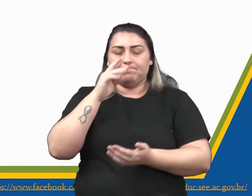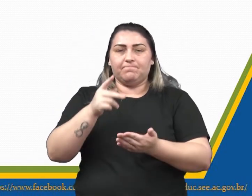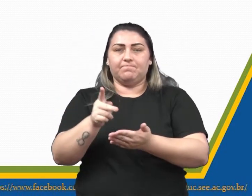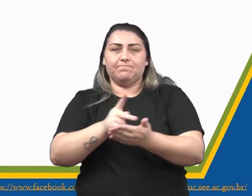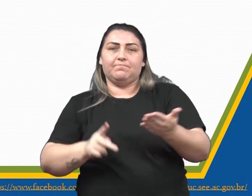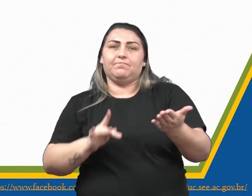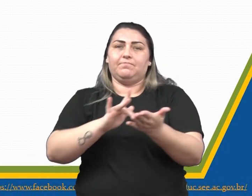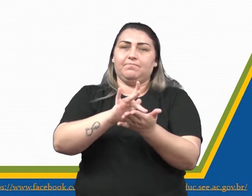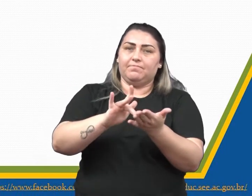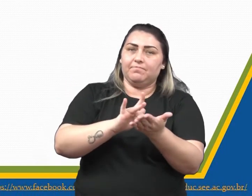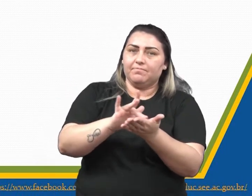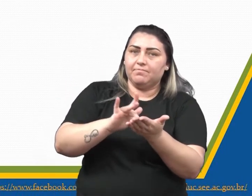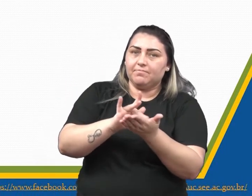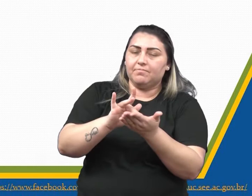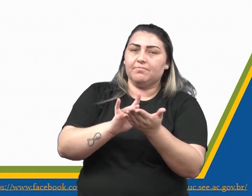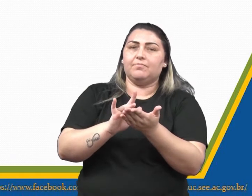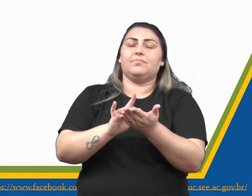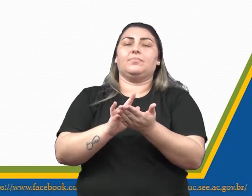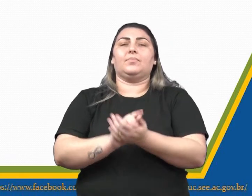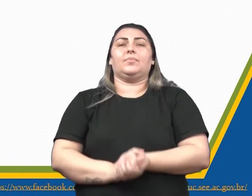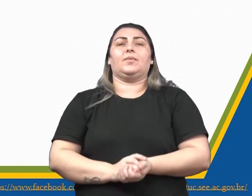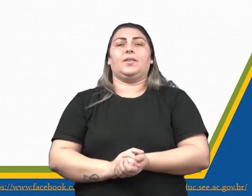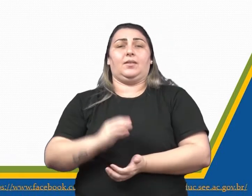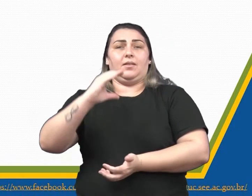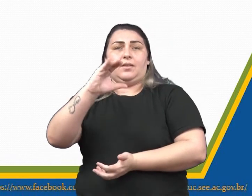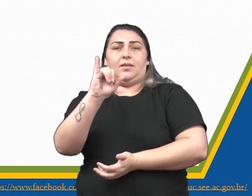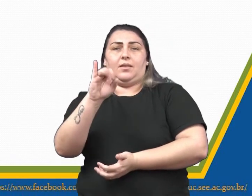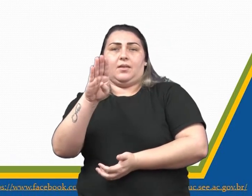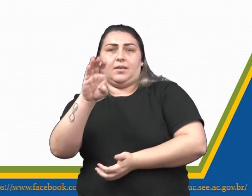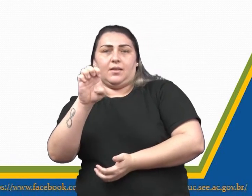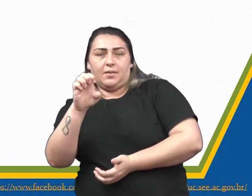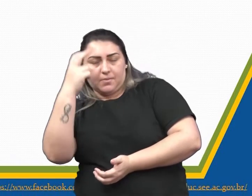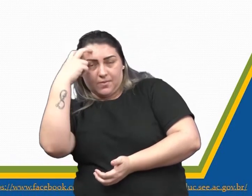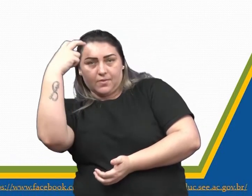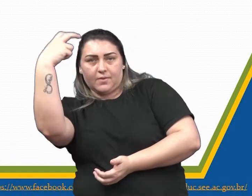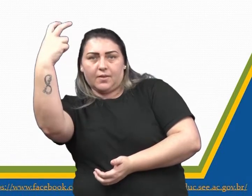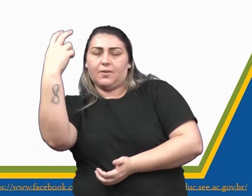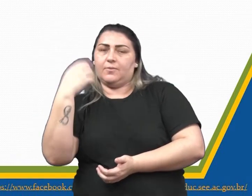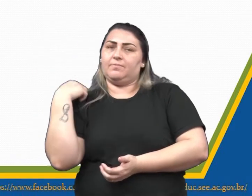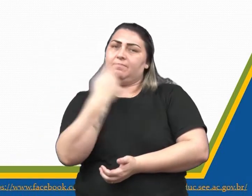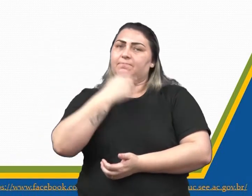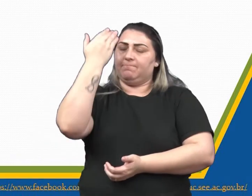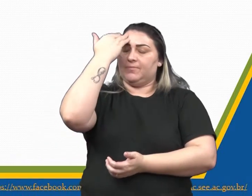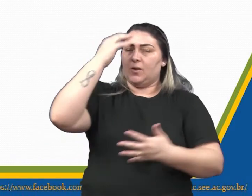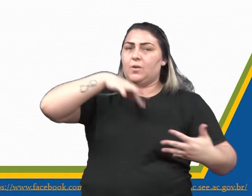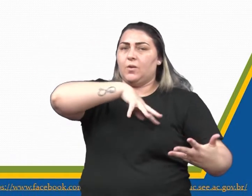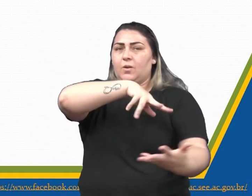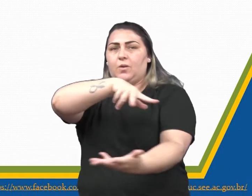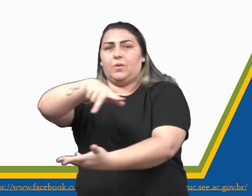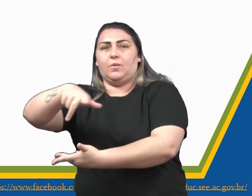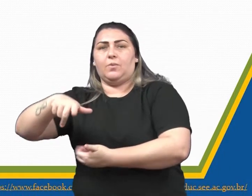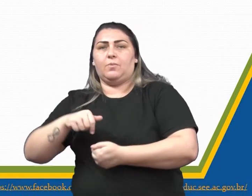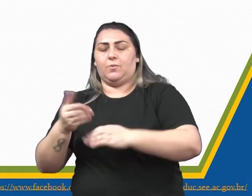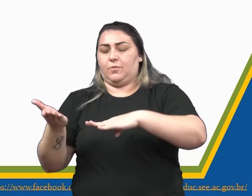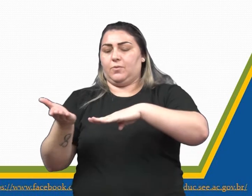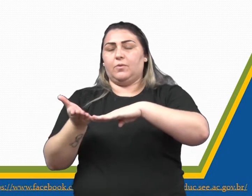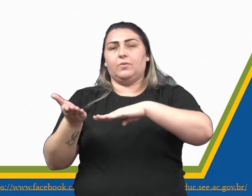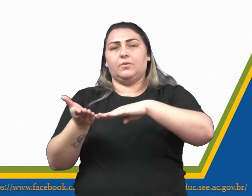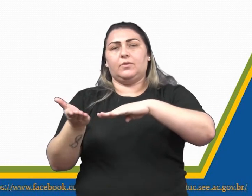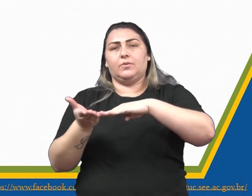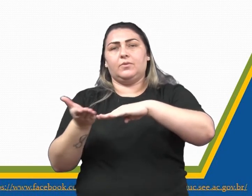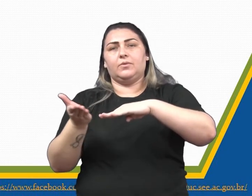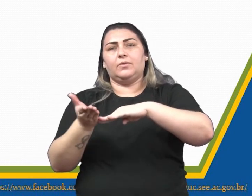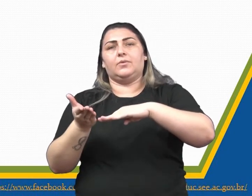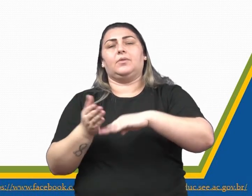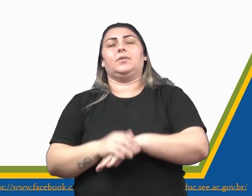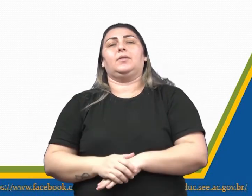das manifestações artísticas da cybercultura é uma forma de podermos compreender o mundo contemporâneo em suas variadas